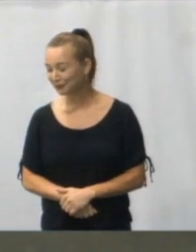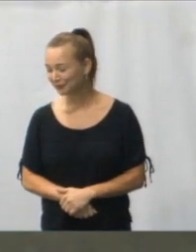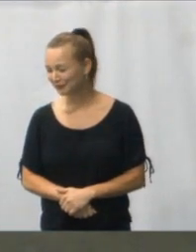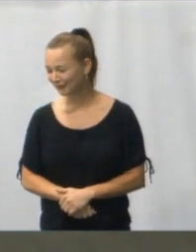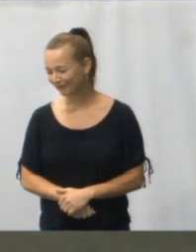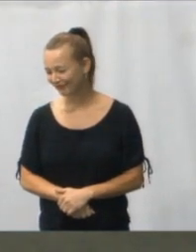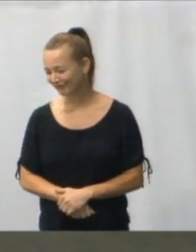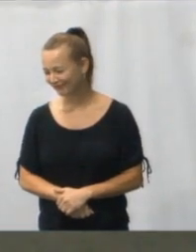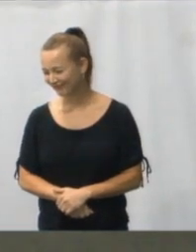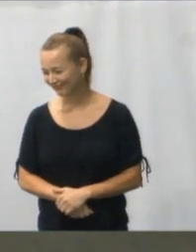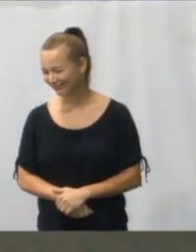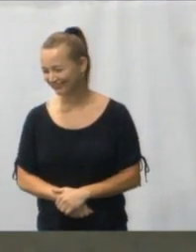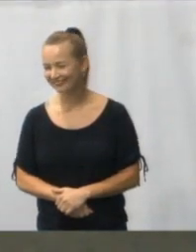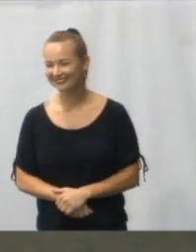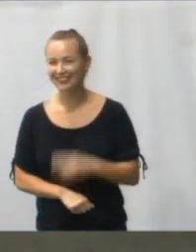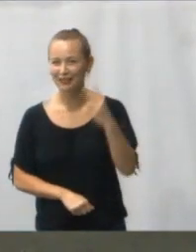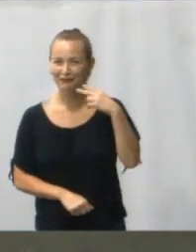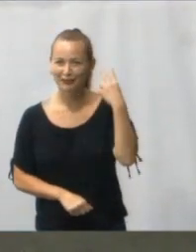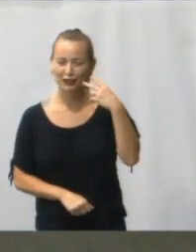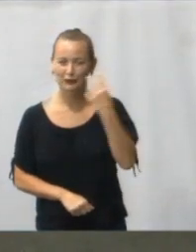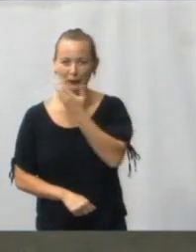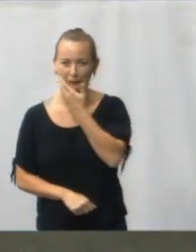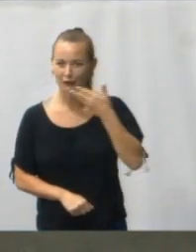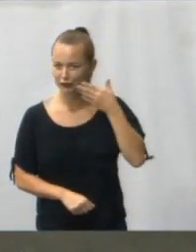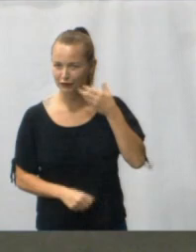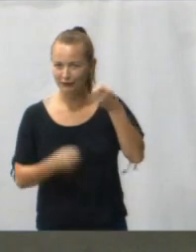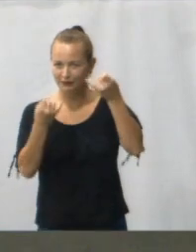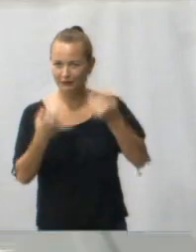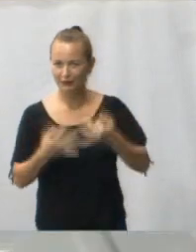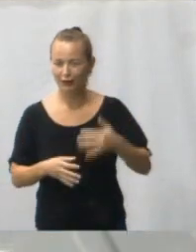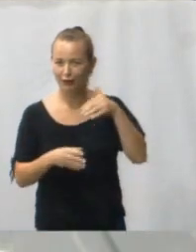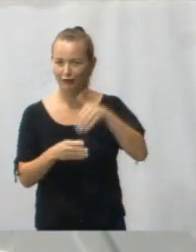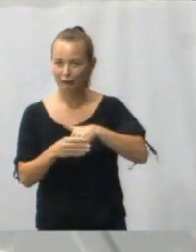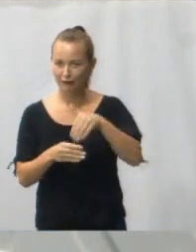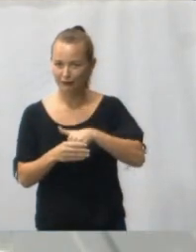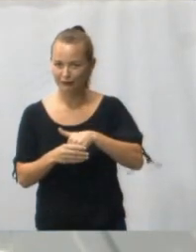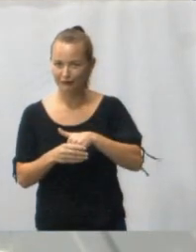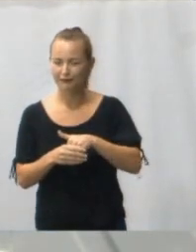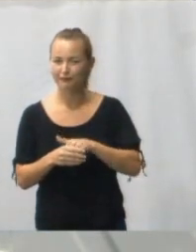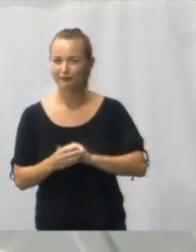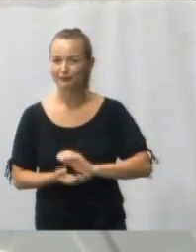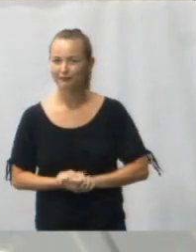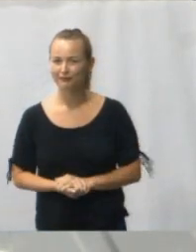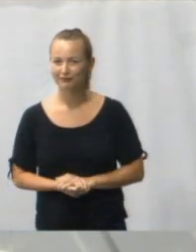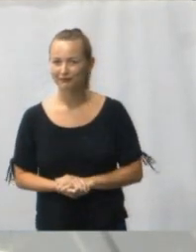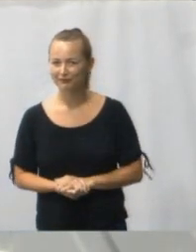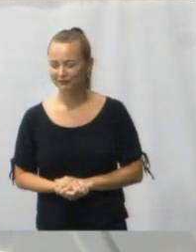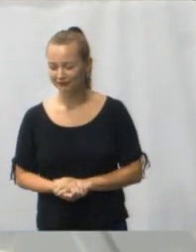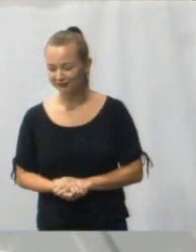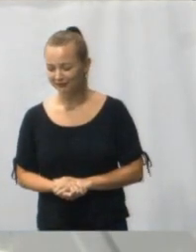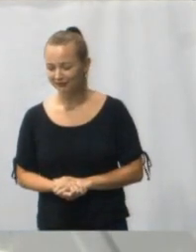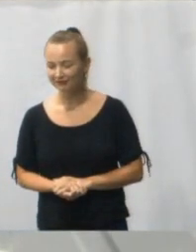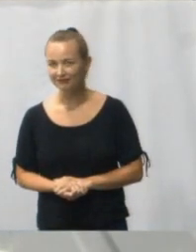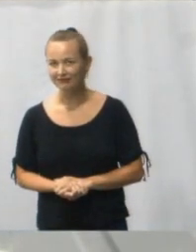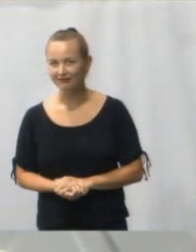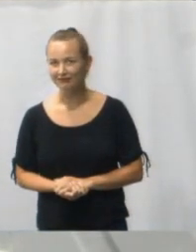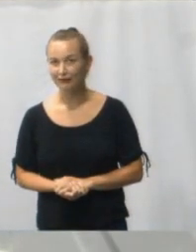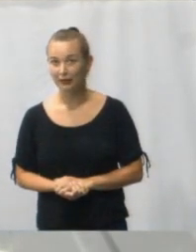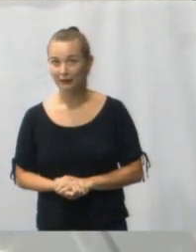Vereador Armandinho vai justificando o voto enquanto vereador. Você fica a votação. A gente ganhando agilidade.